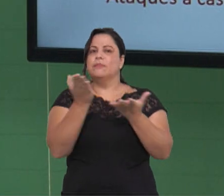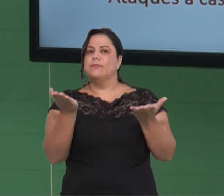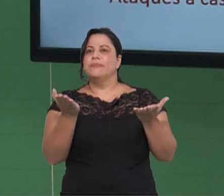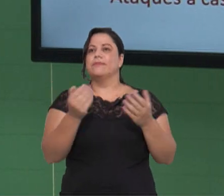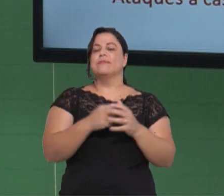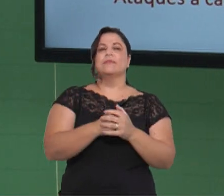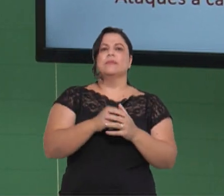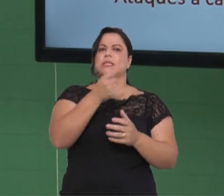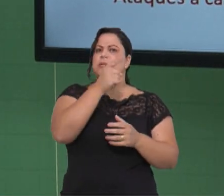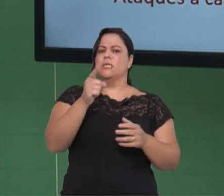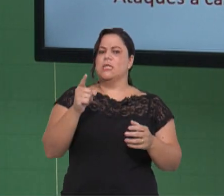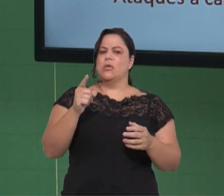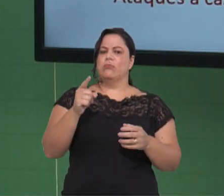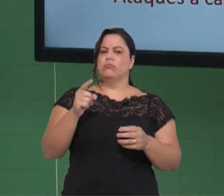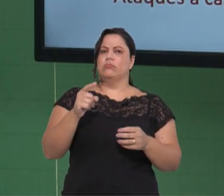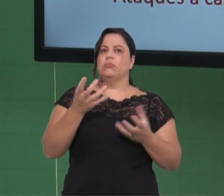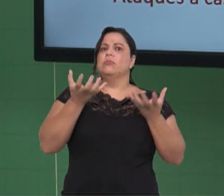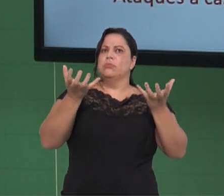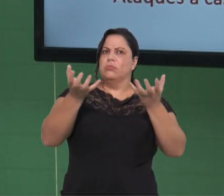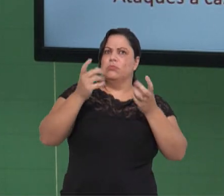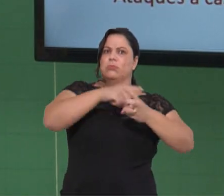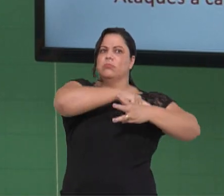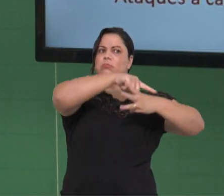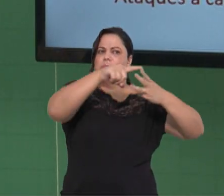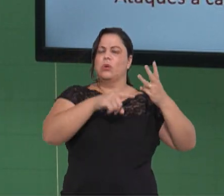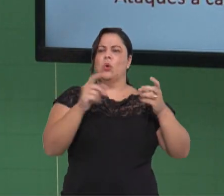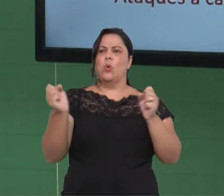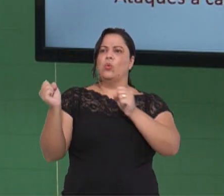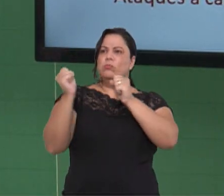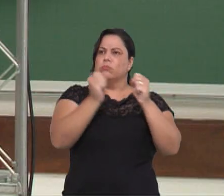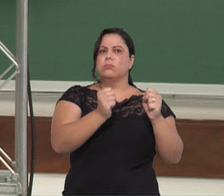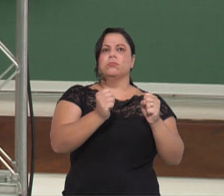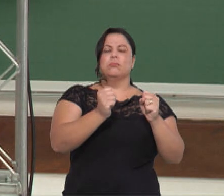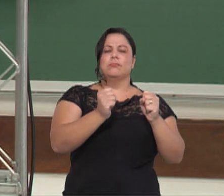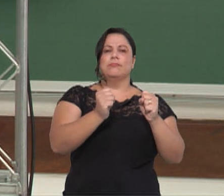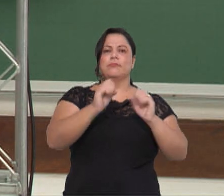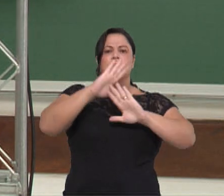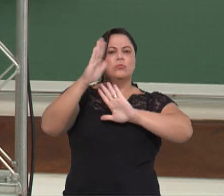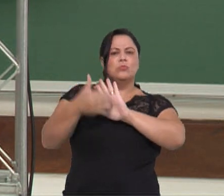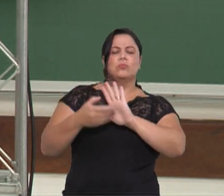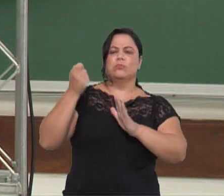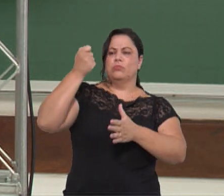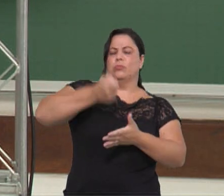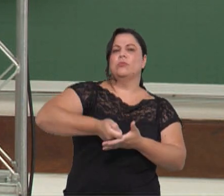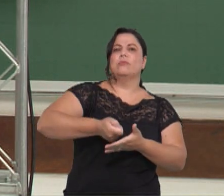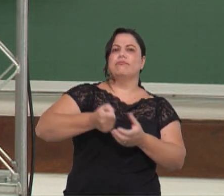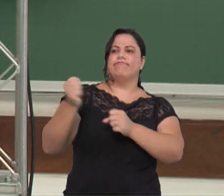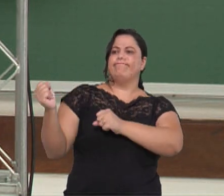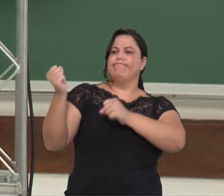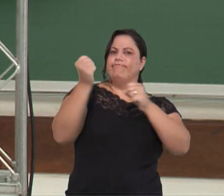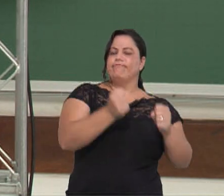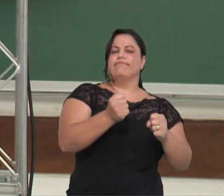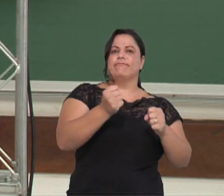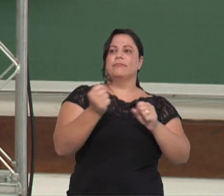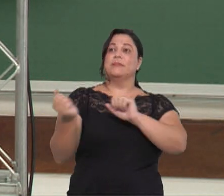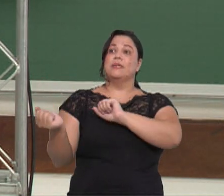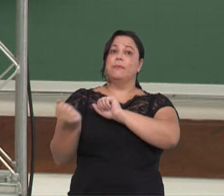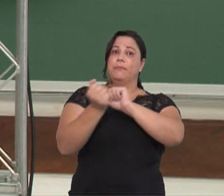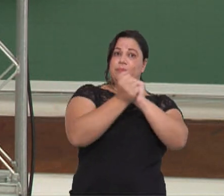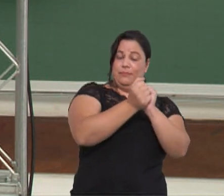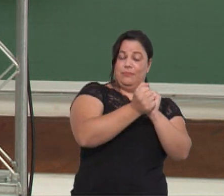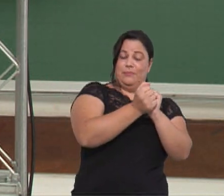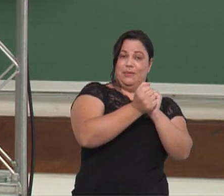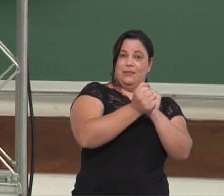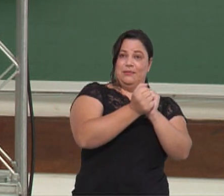poder, ele queria ter os 3 poderes. Então, nesse momento, ele permanece do lado do primeiro e segundo estado, ou seja,